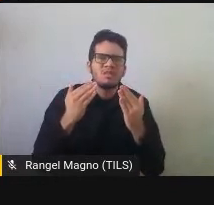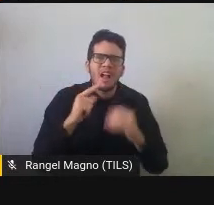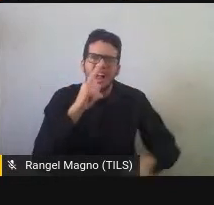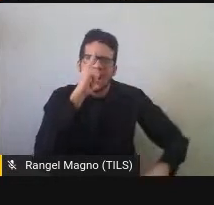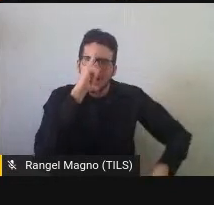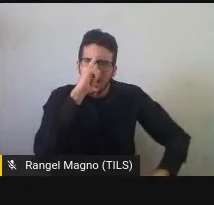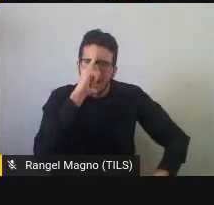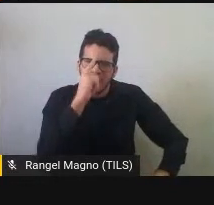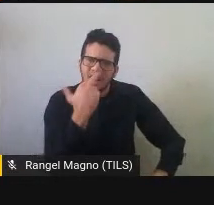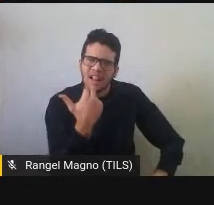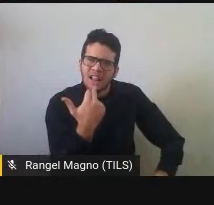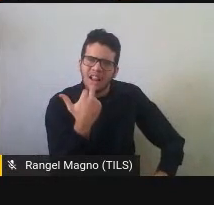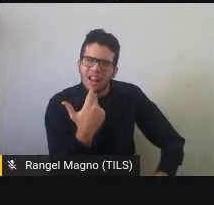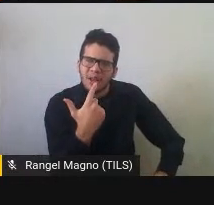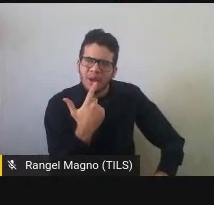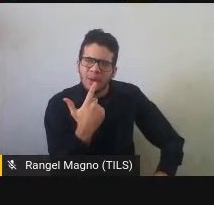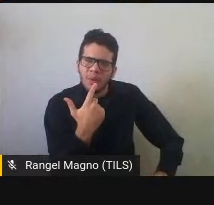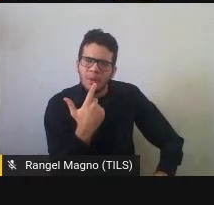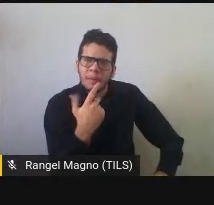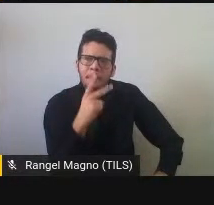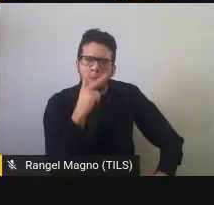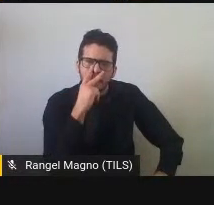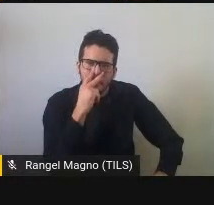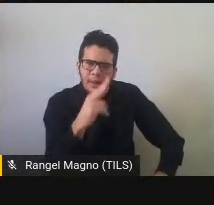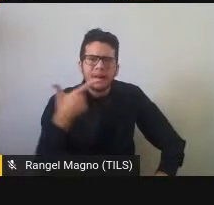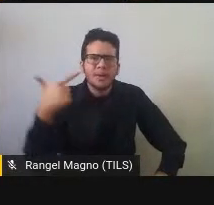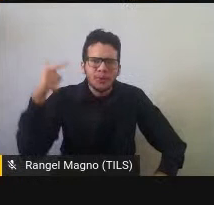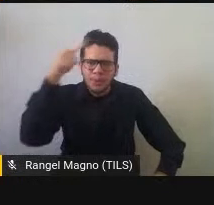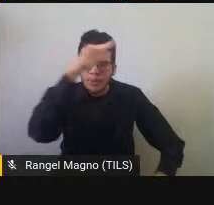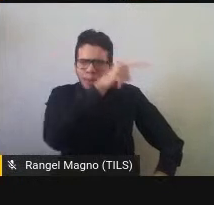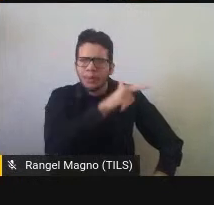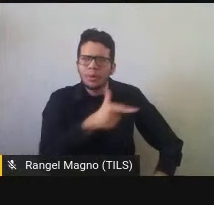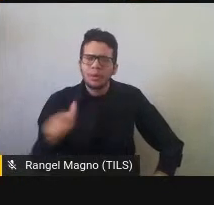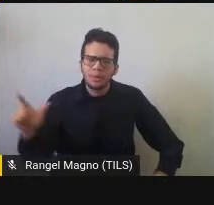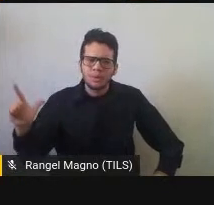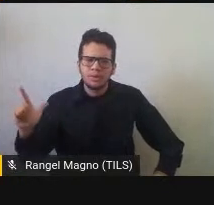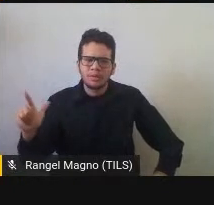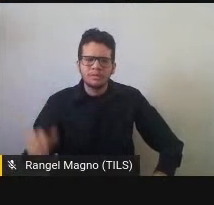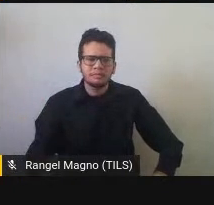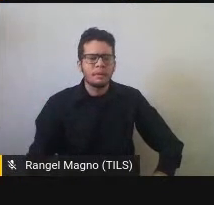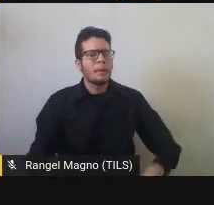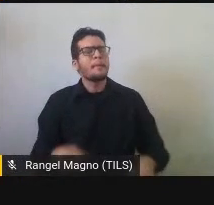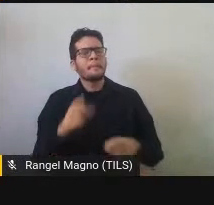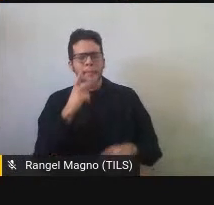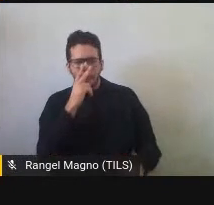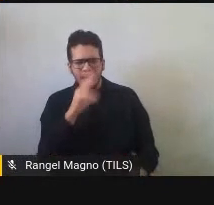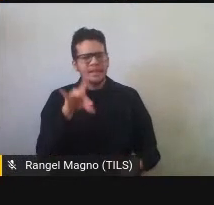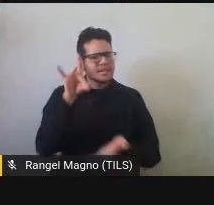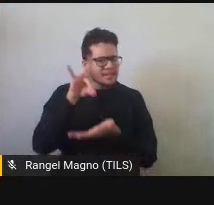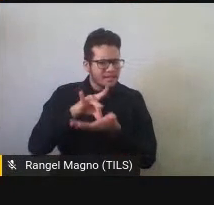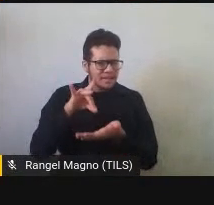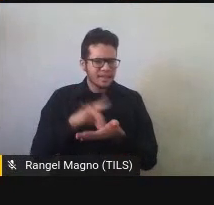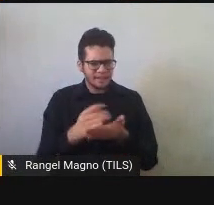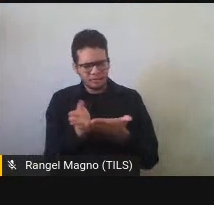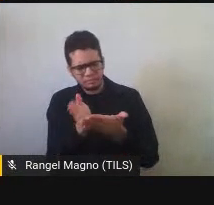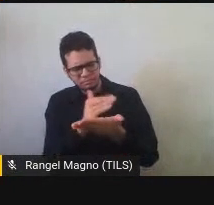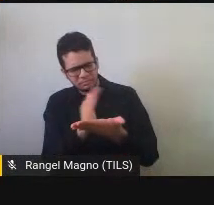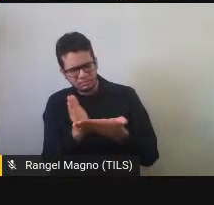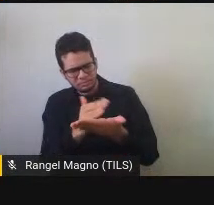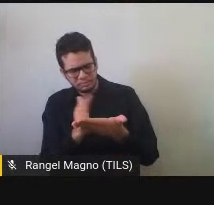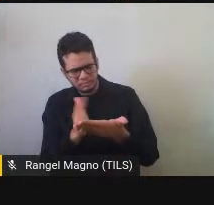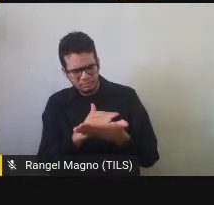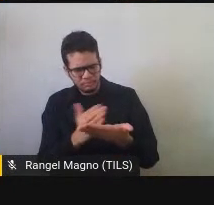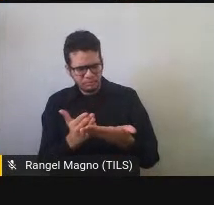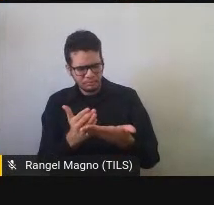polêmica como observa também o John Joseph ele diz embora seja verdade que os livros do grego já dissessem há décadas